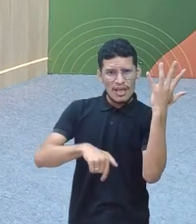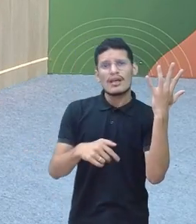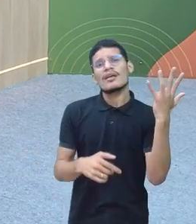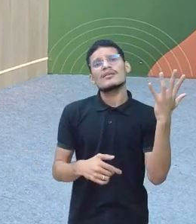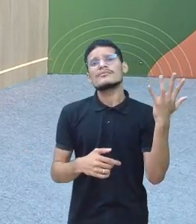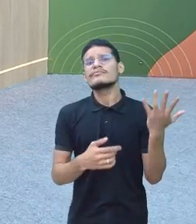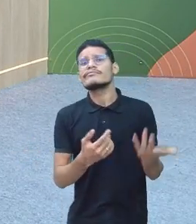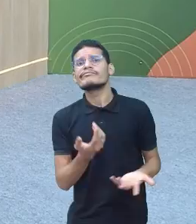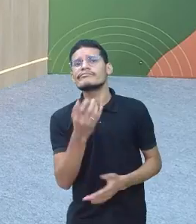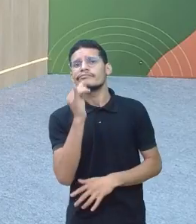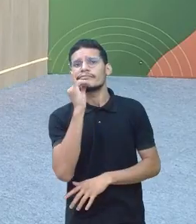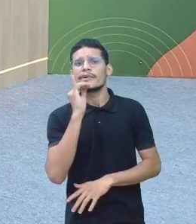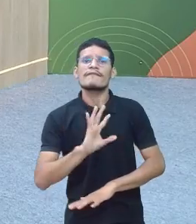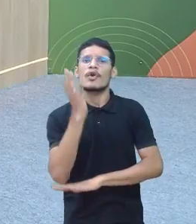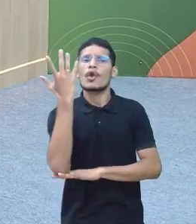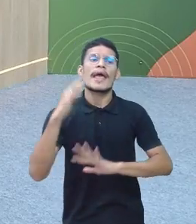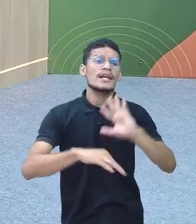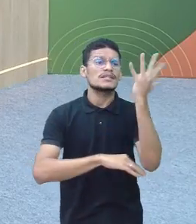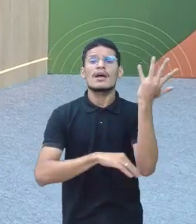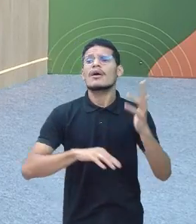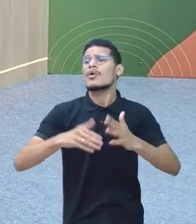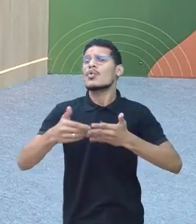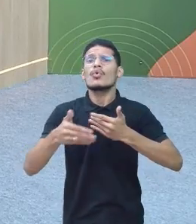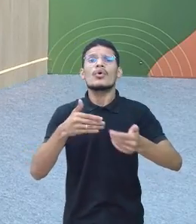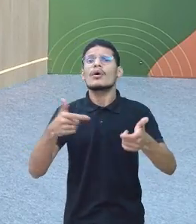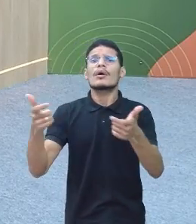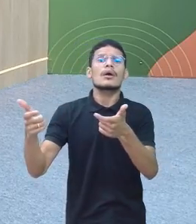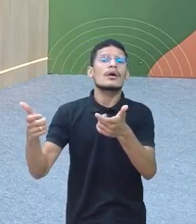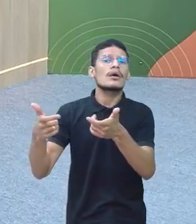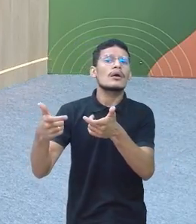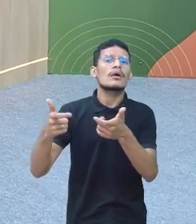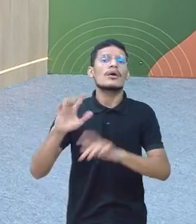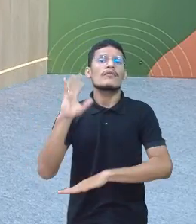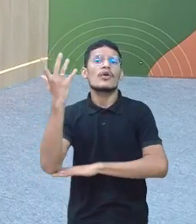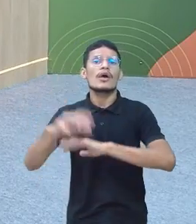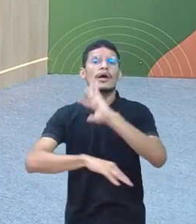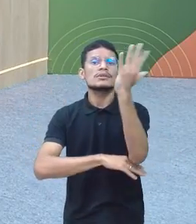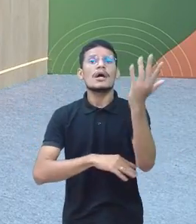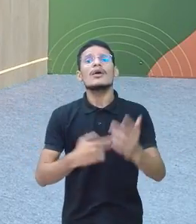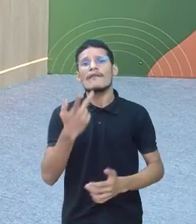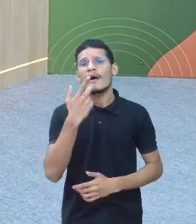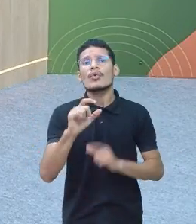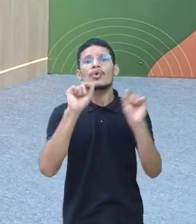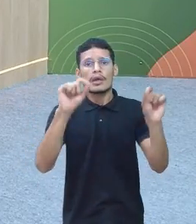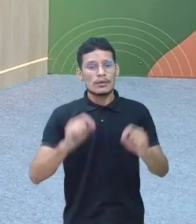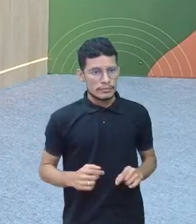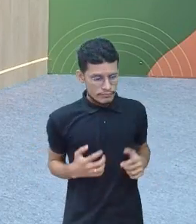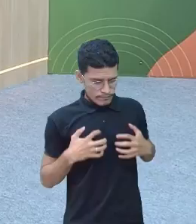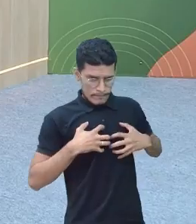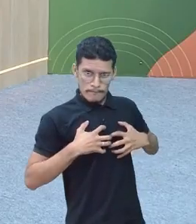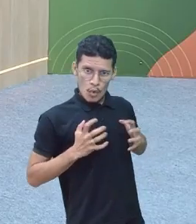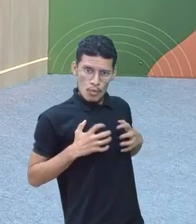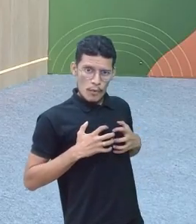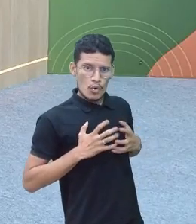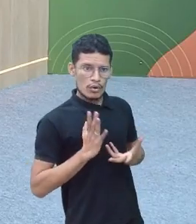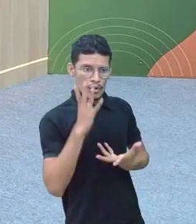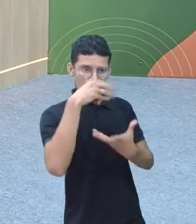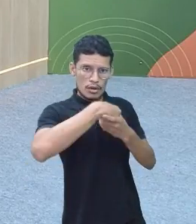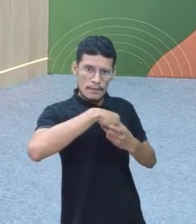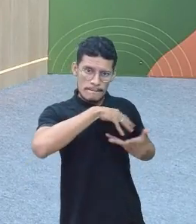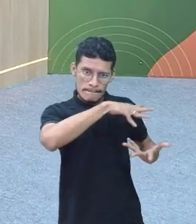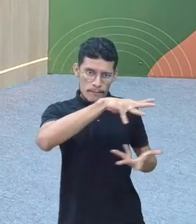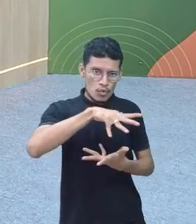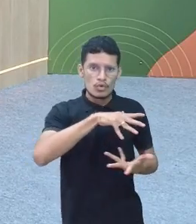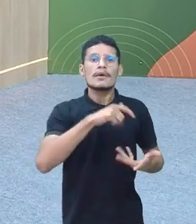só é uma floresta, eu poderia estar falando de qualquer uma. Então, eu posso dizer assim, o pulmão do mundo precisa ser preservado. Então, quando eu